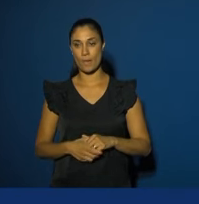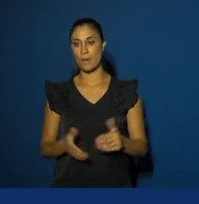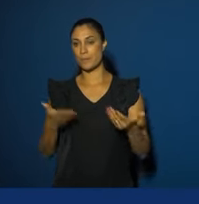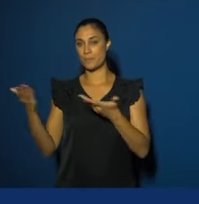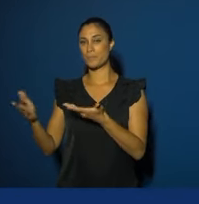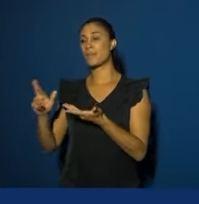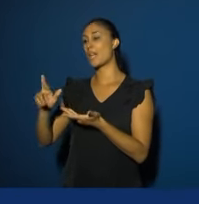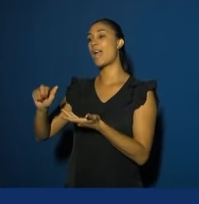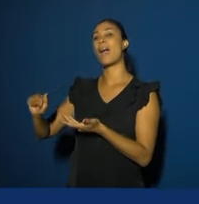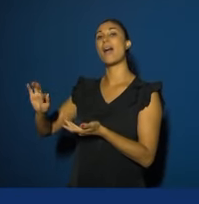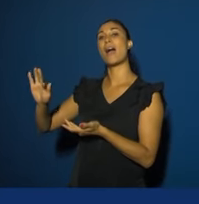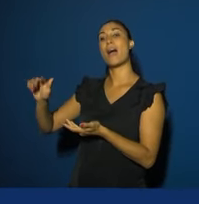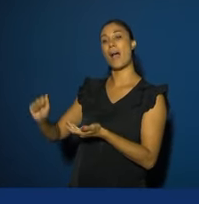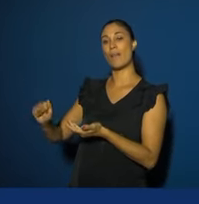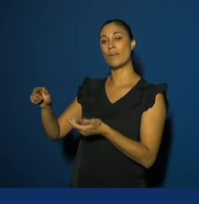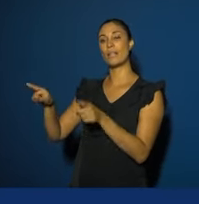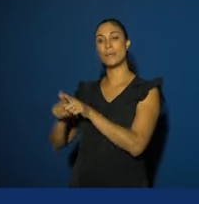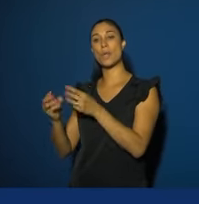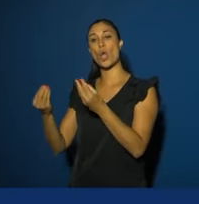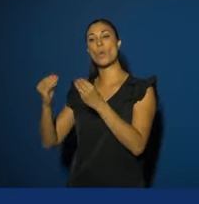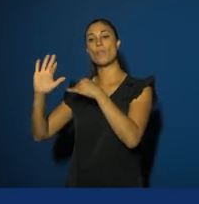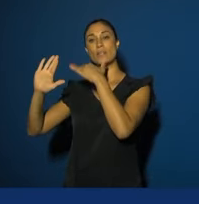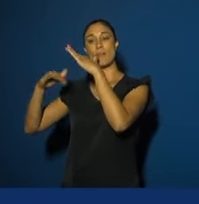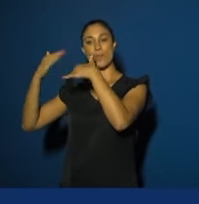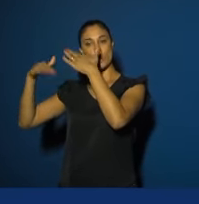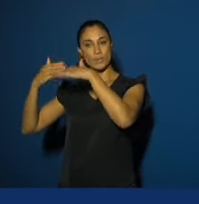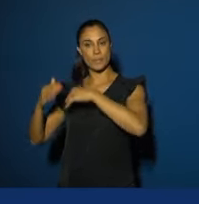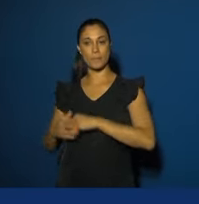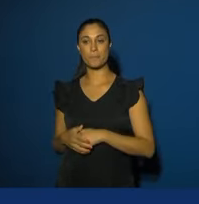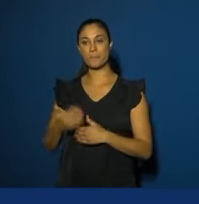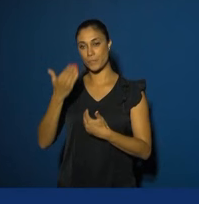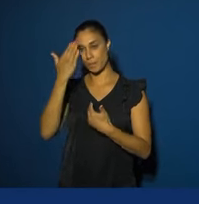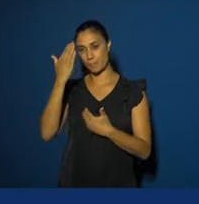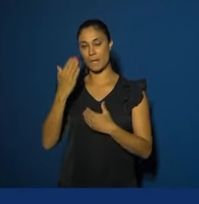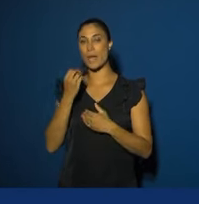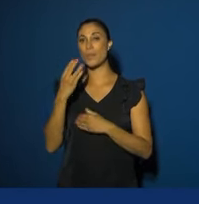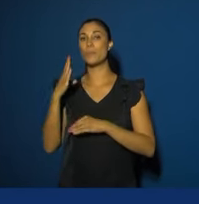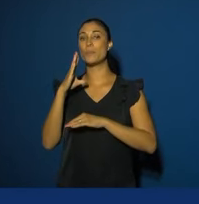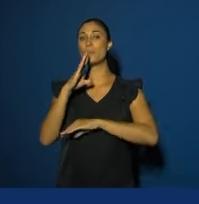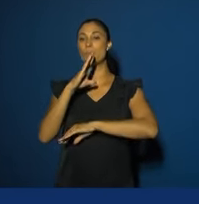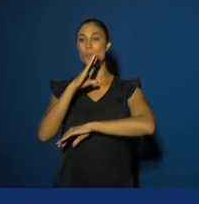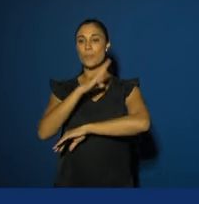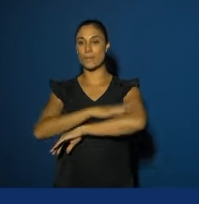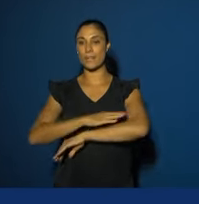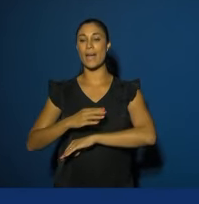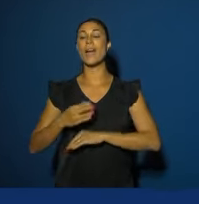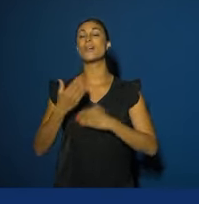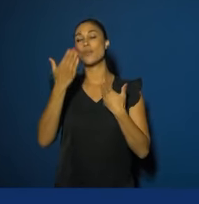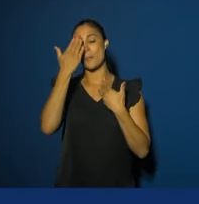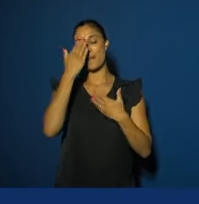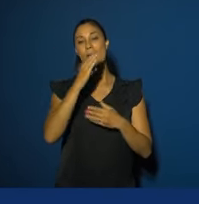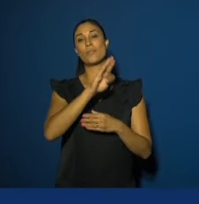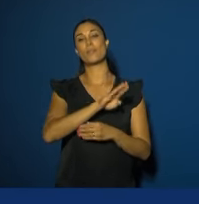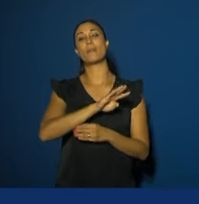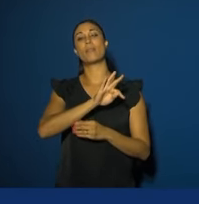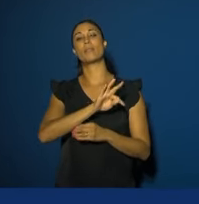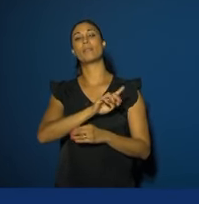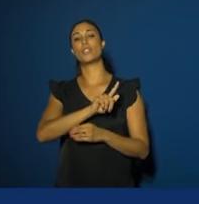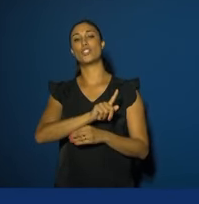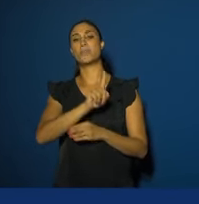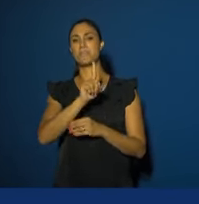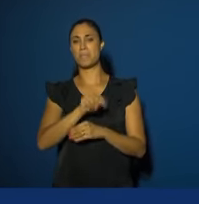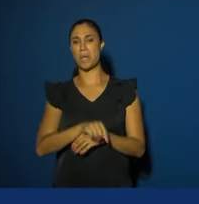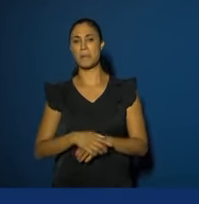então estendendo a pergunta também dessa evolução Claro obrigado gonite obrigado ao BTG realmente um